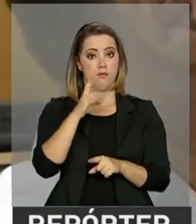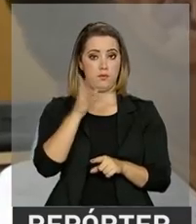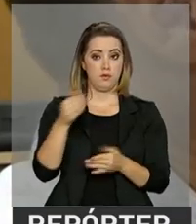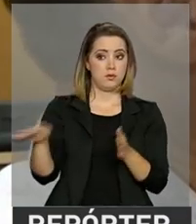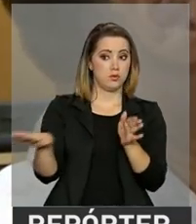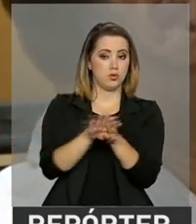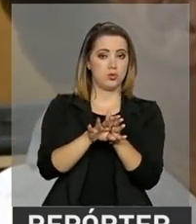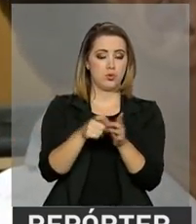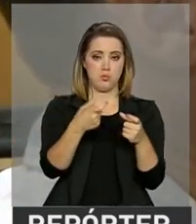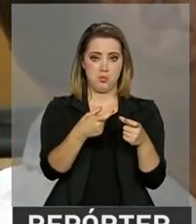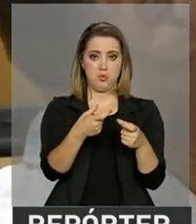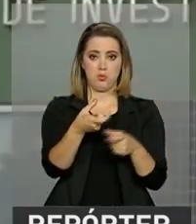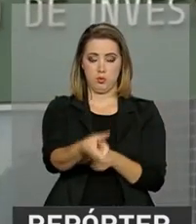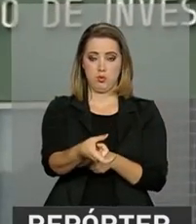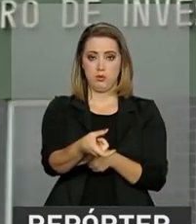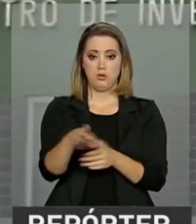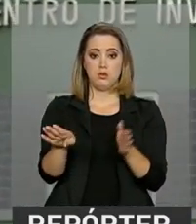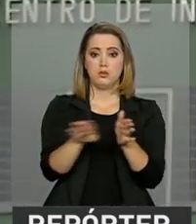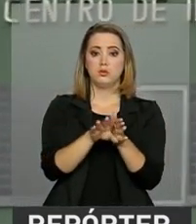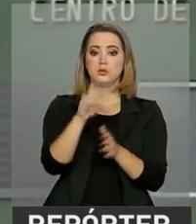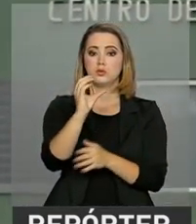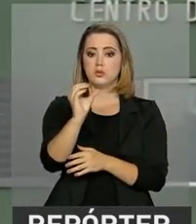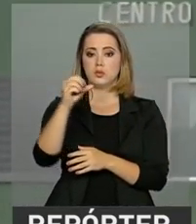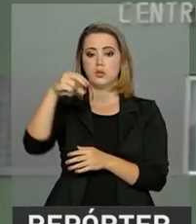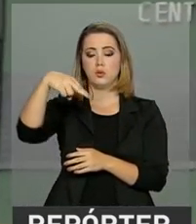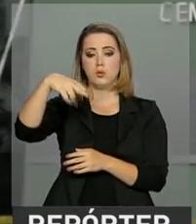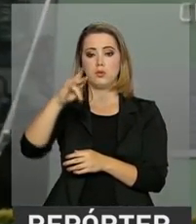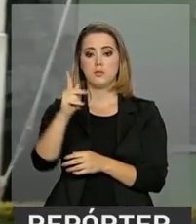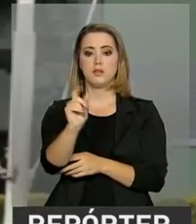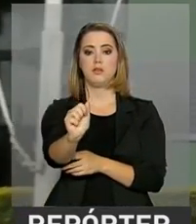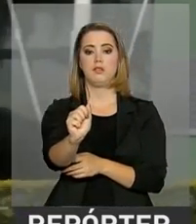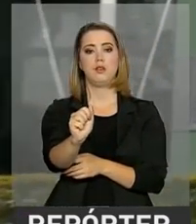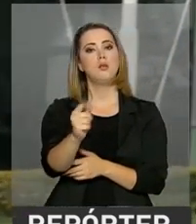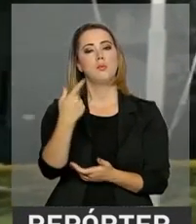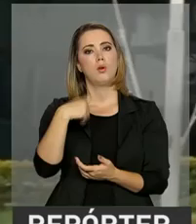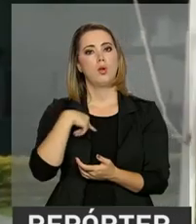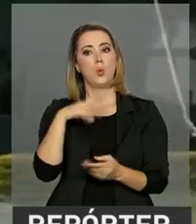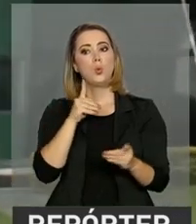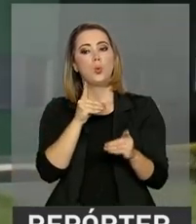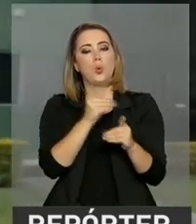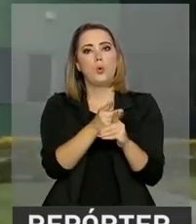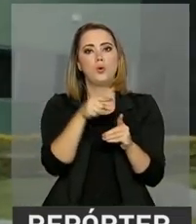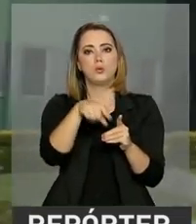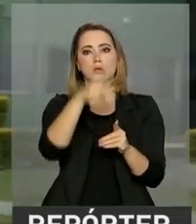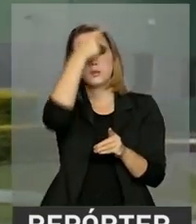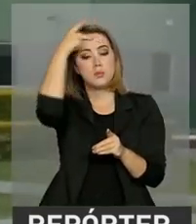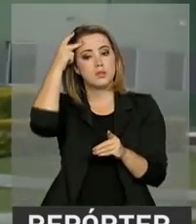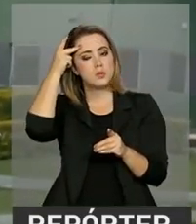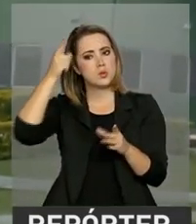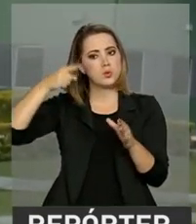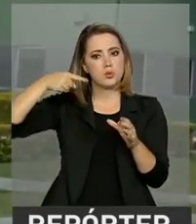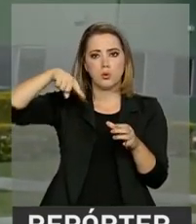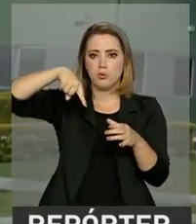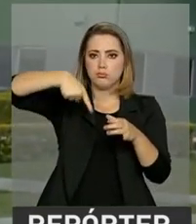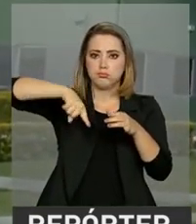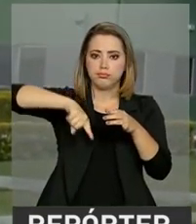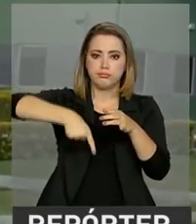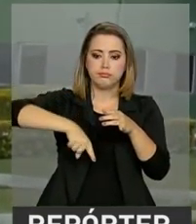sábado ao laboratório do cenipa em brasília o equipamento foi encontrado pelos mergulhadores da